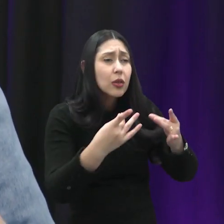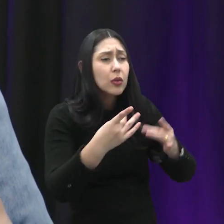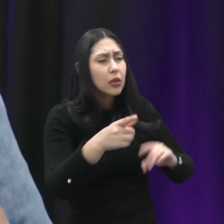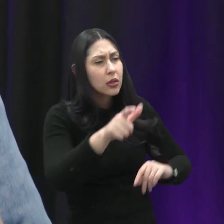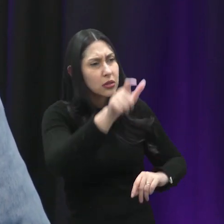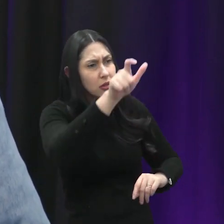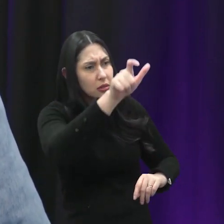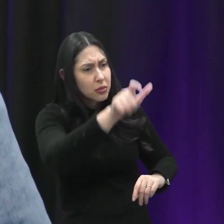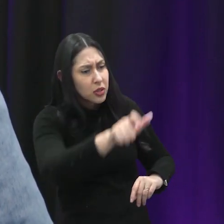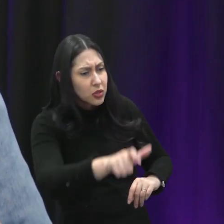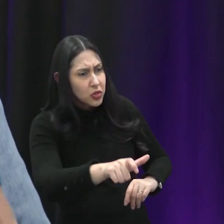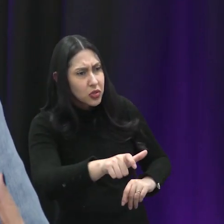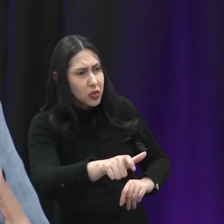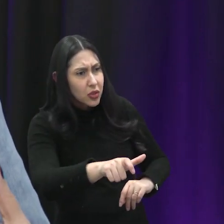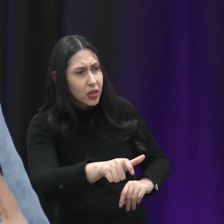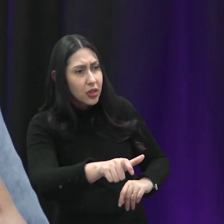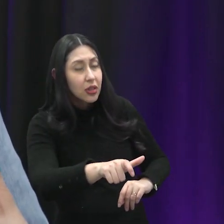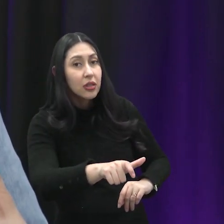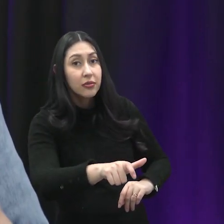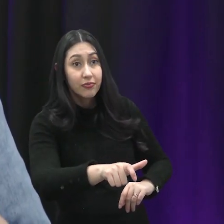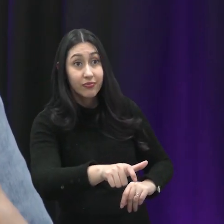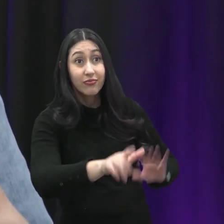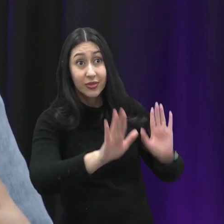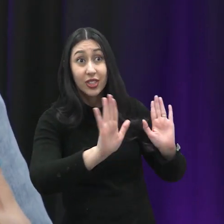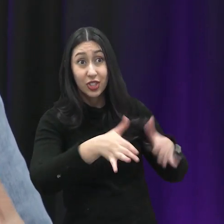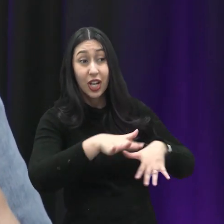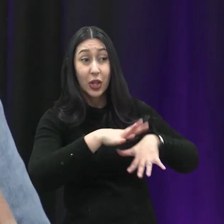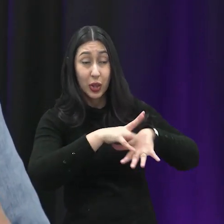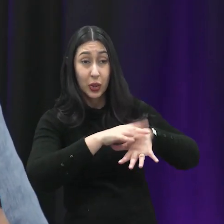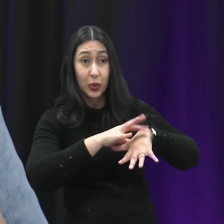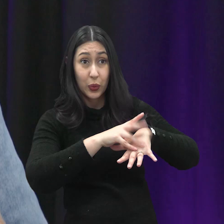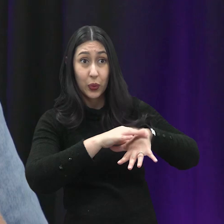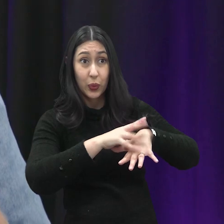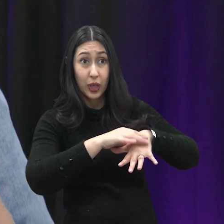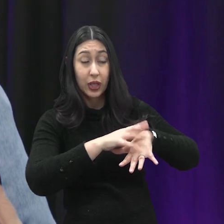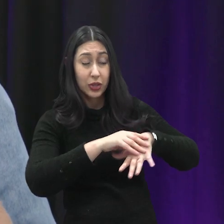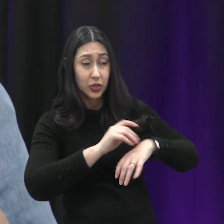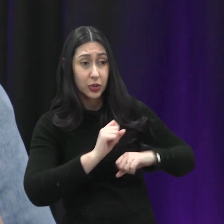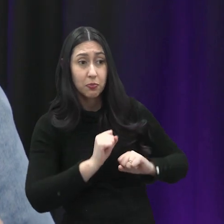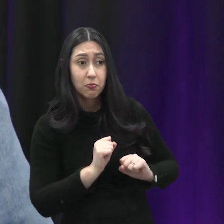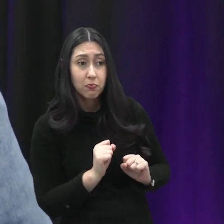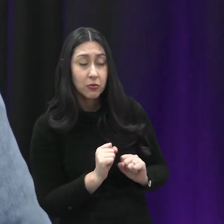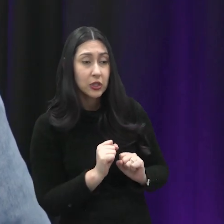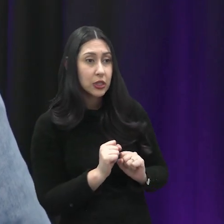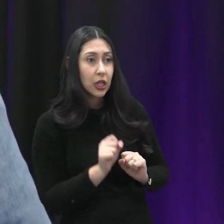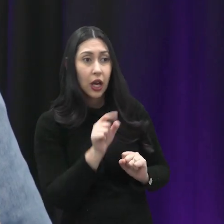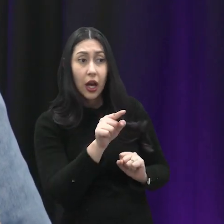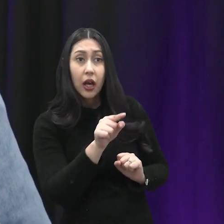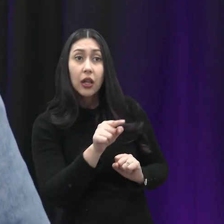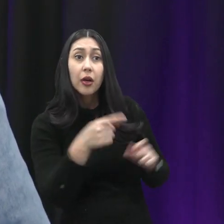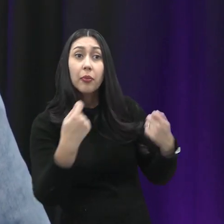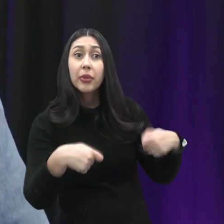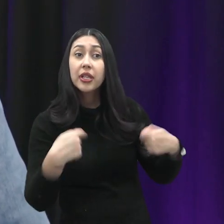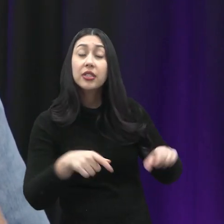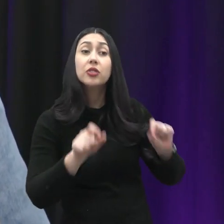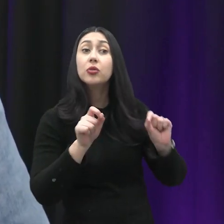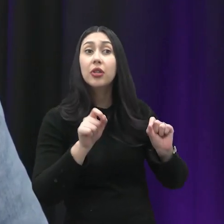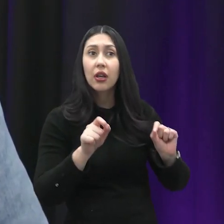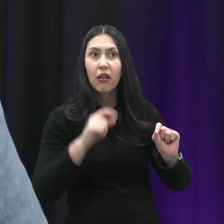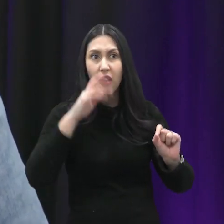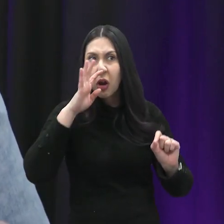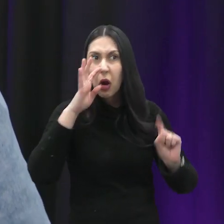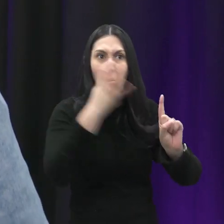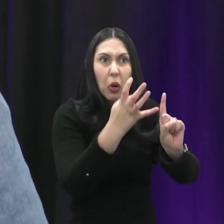essa pessoa, que se já estiver já estiver doente, o que é que ela precisa muito mais